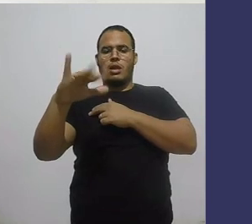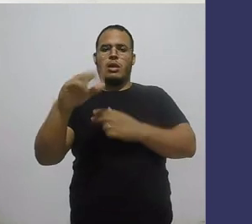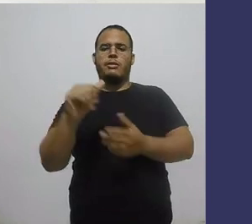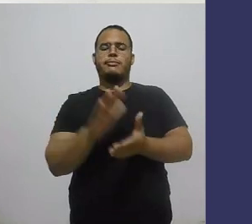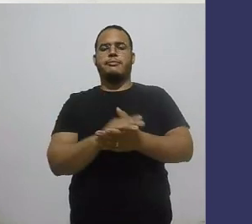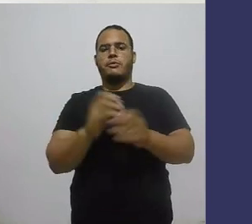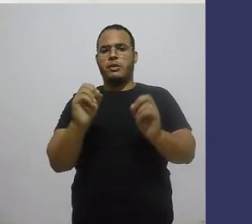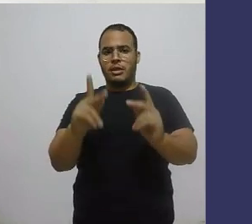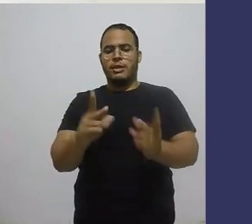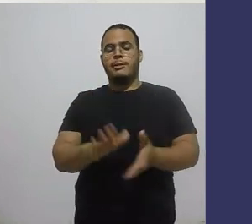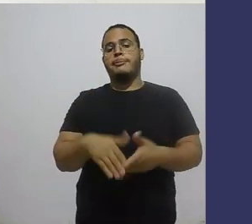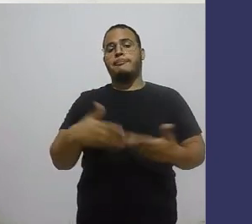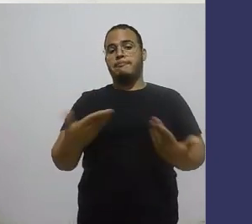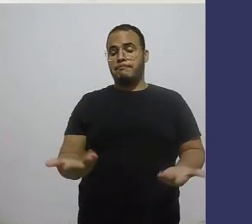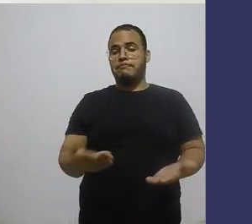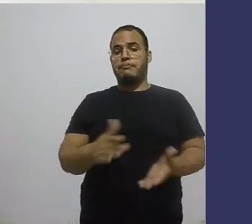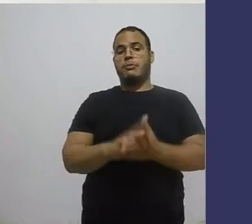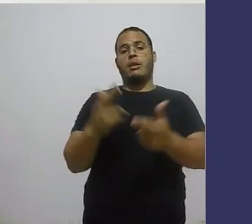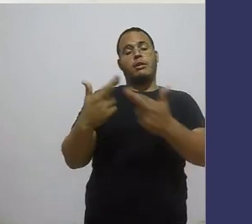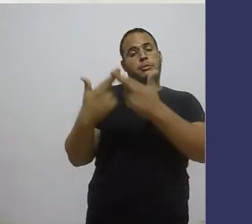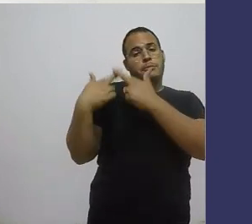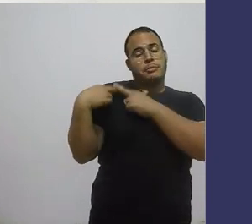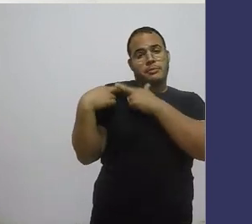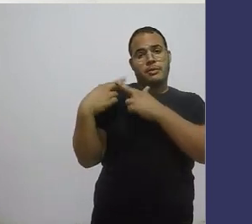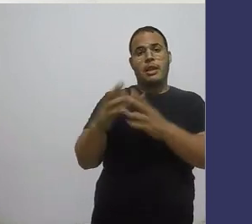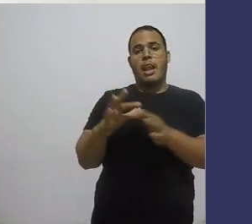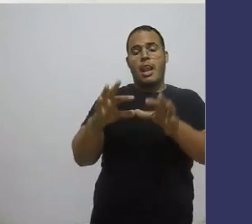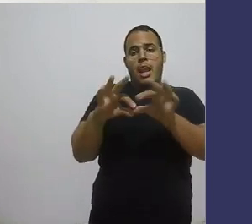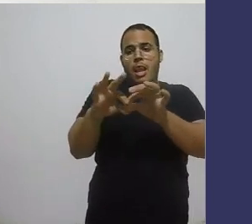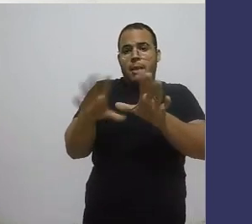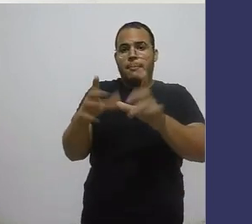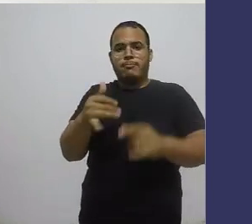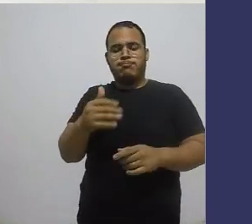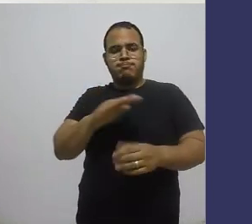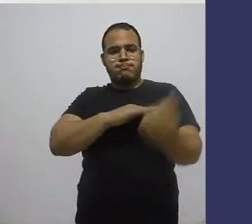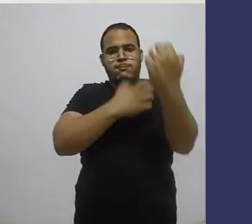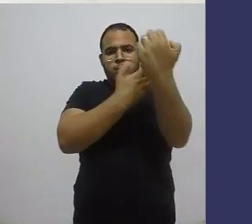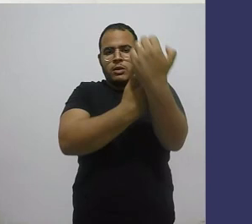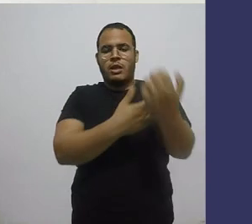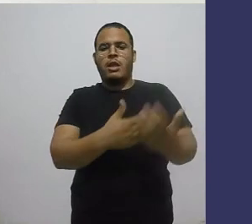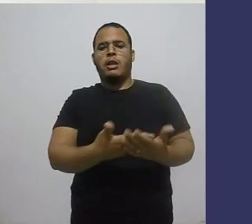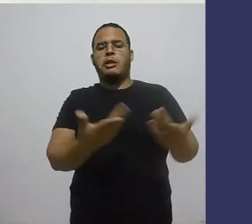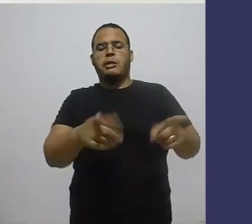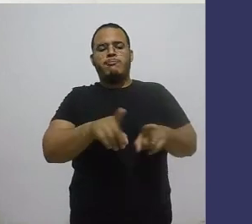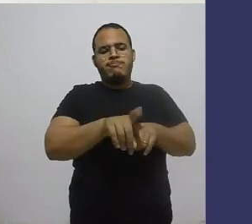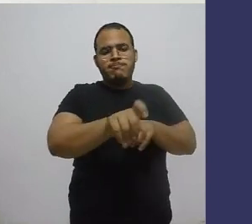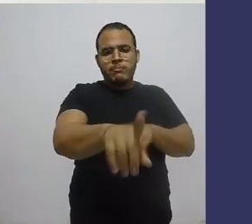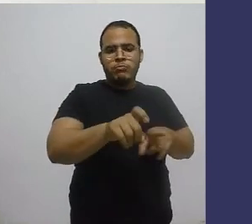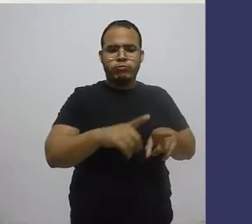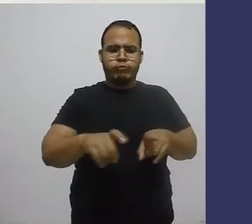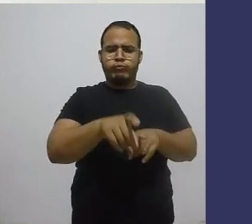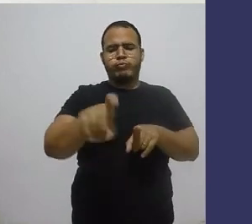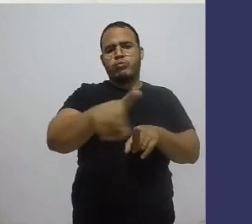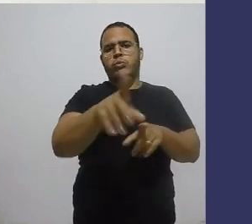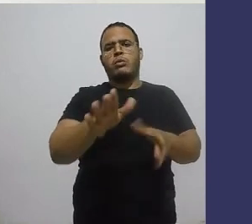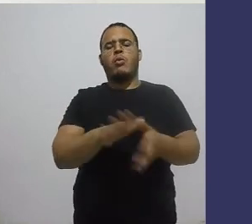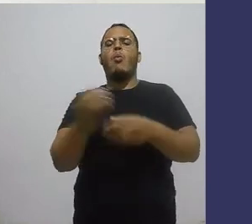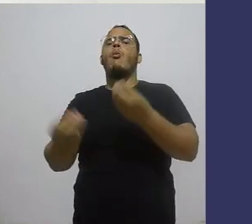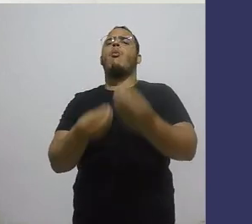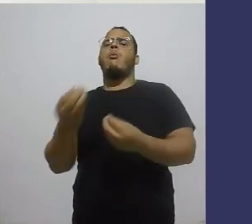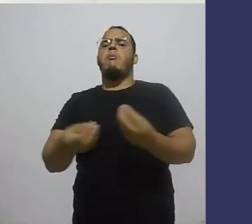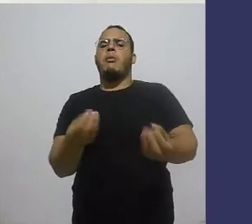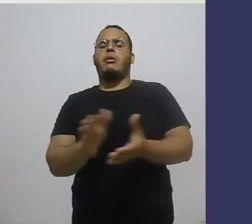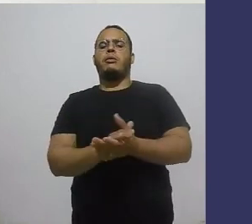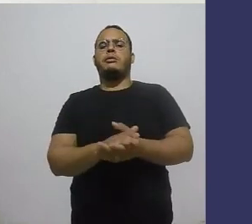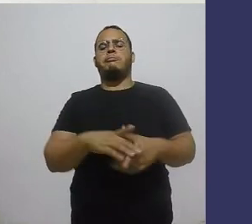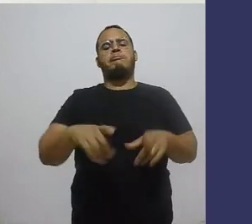espermatozoide. Então, a mitocôndria que vai ser responsável aí por liberar energia para que esse espermatozoide consiga se mover. E como é que ele se move? Através